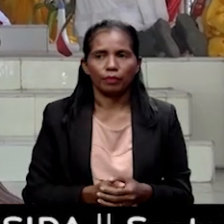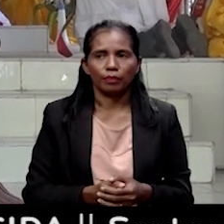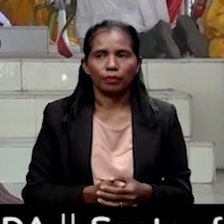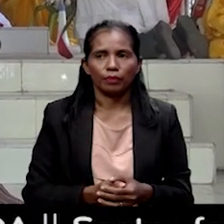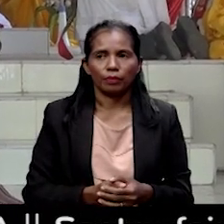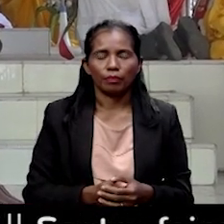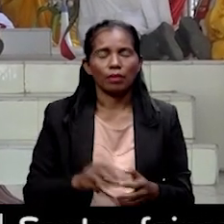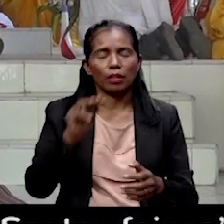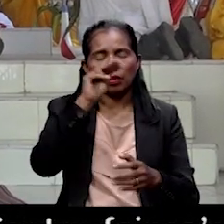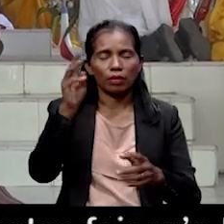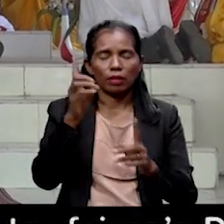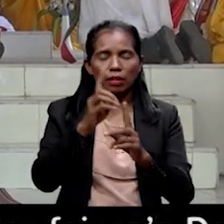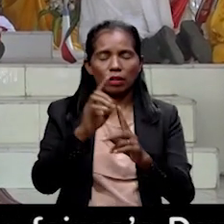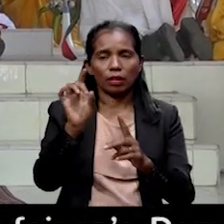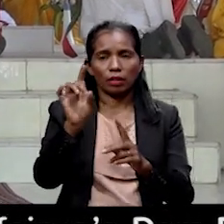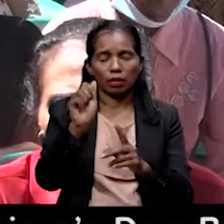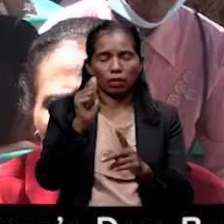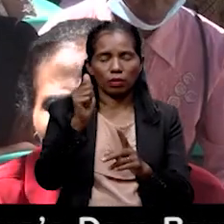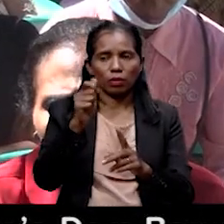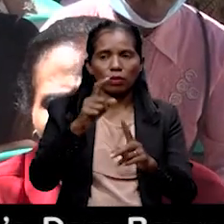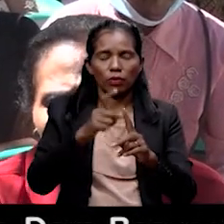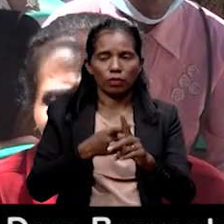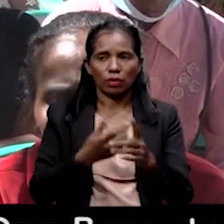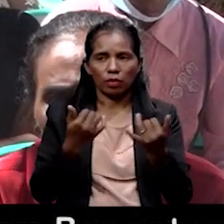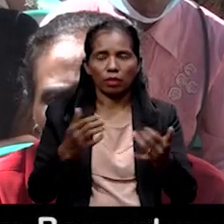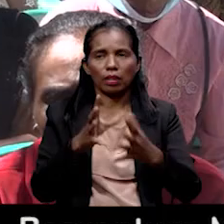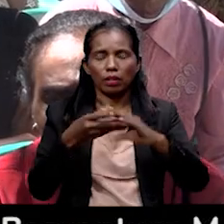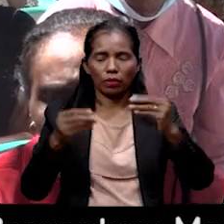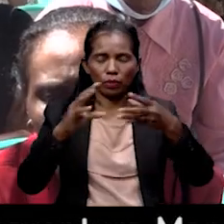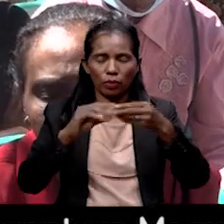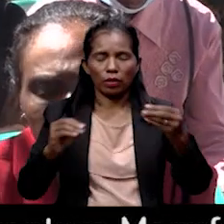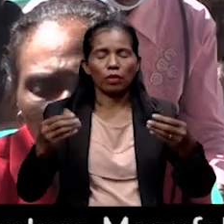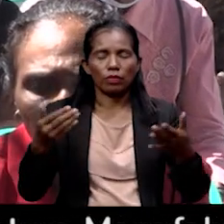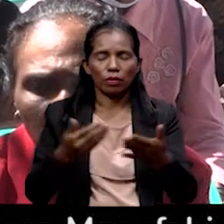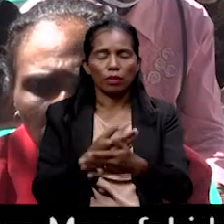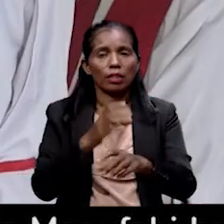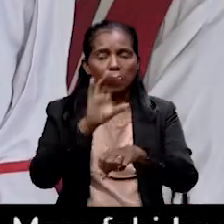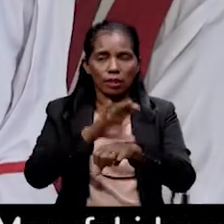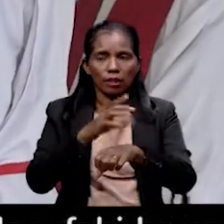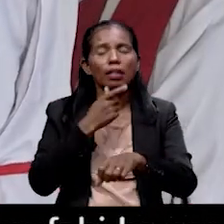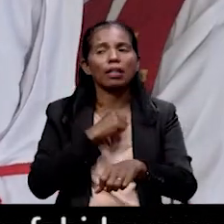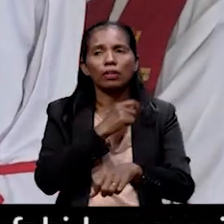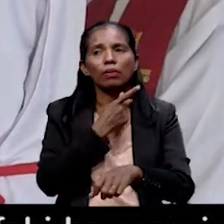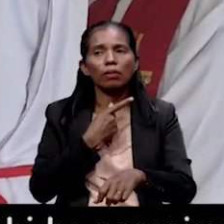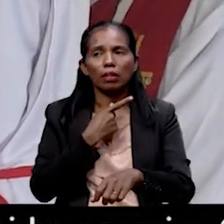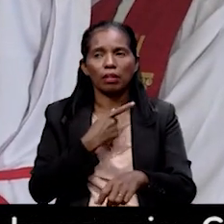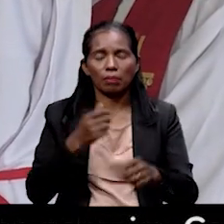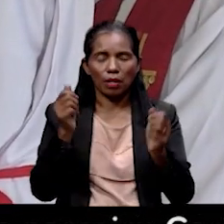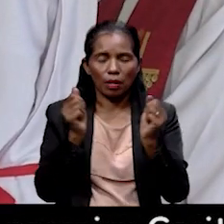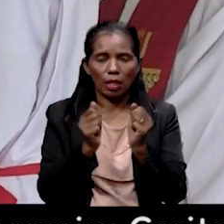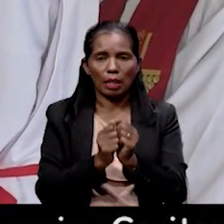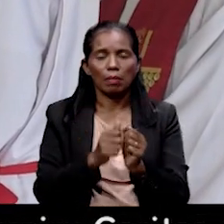Ia segunda loron sanulu resinwalu fulane markatan historia fon ba uma kreda katolika liu si ordenasaun ba mululik nain rua